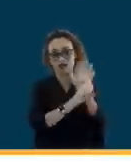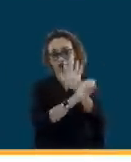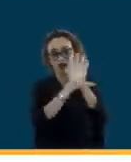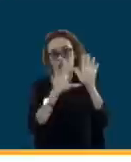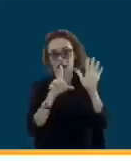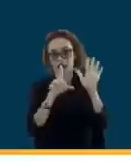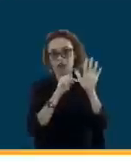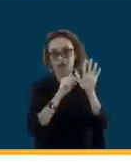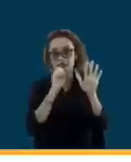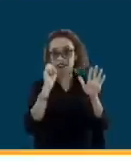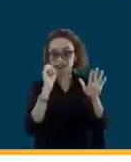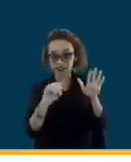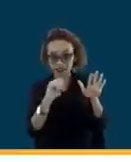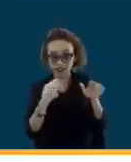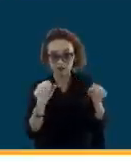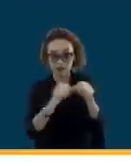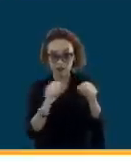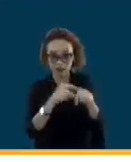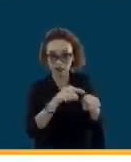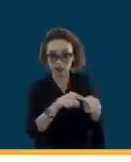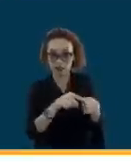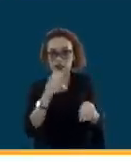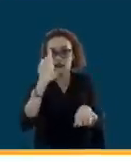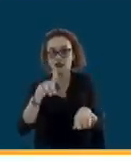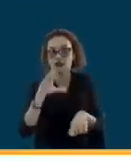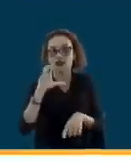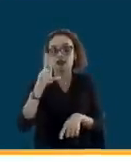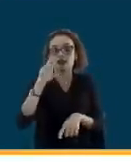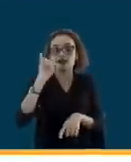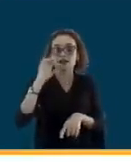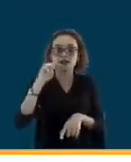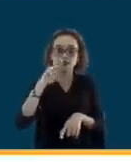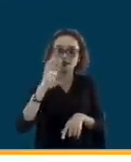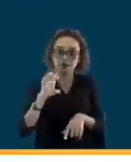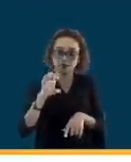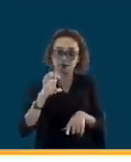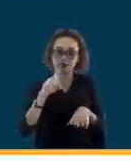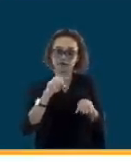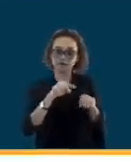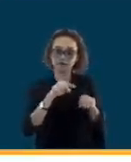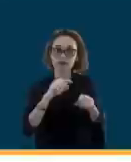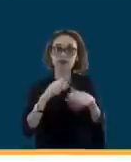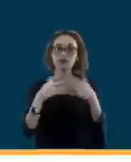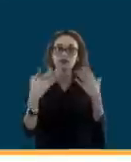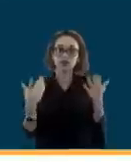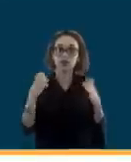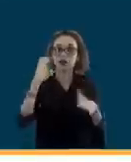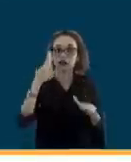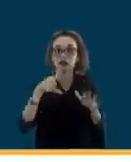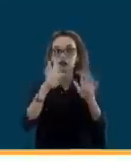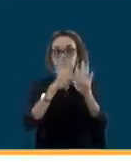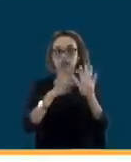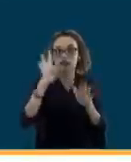isso vai estar cometendo crime de improbidade administrativa. Então, ela é a teoria amarrada no conceito da